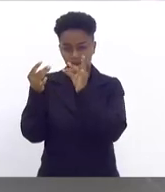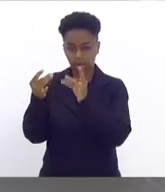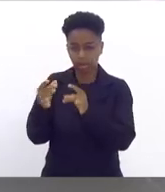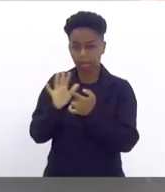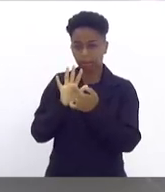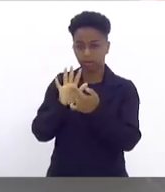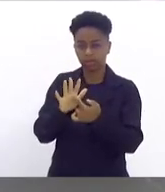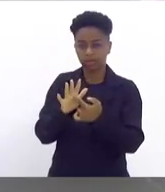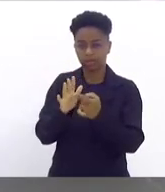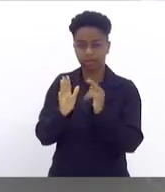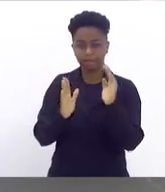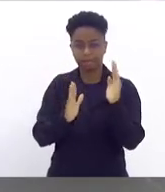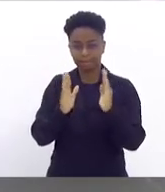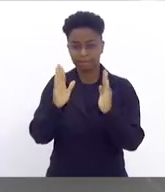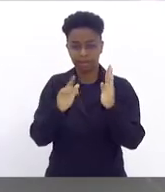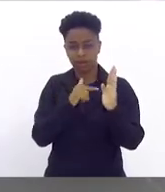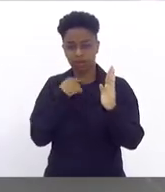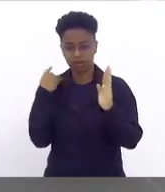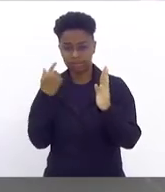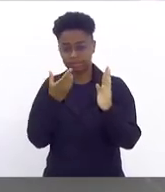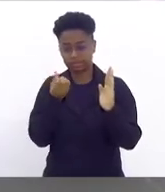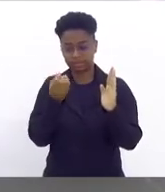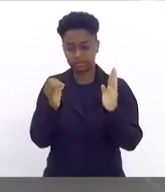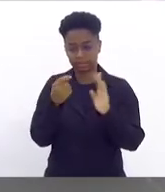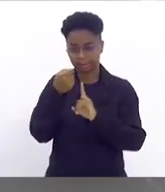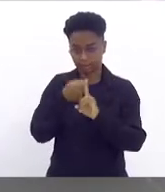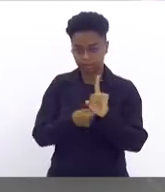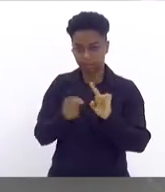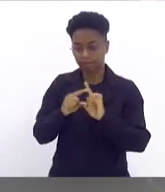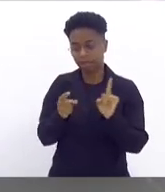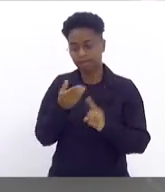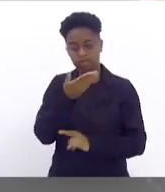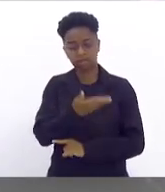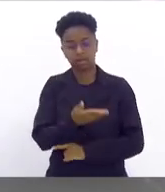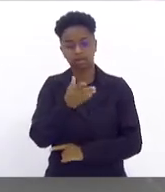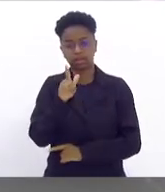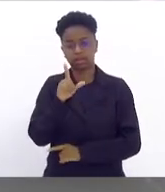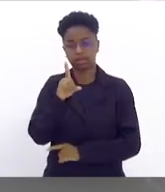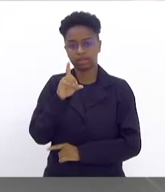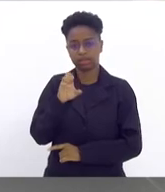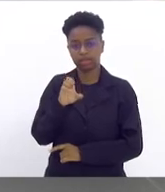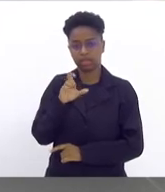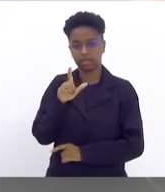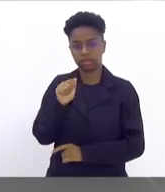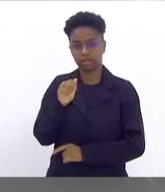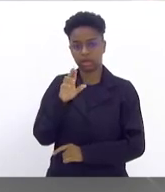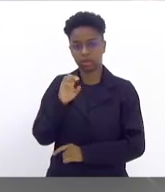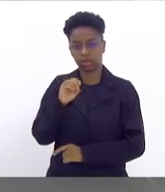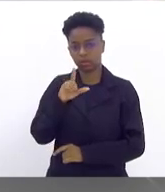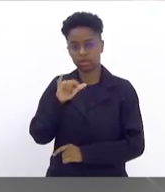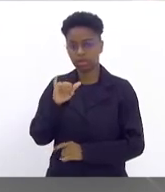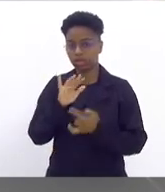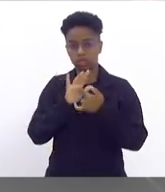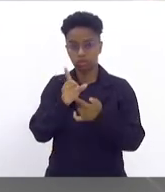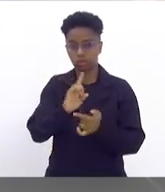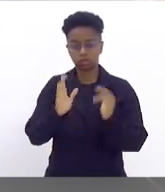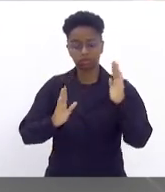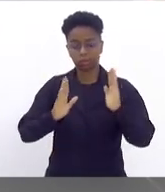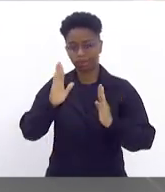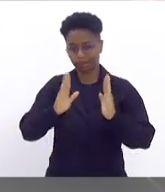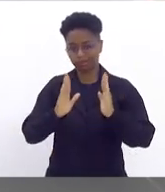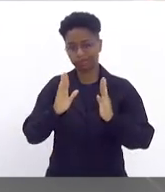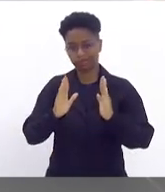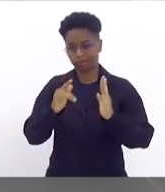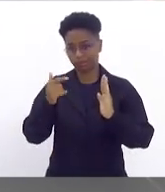60 meses, né? E do nobre deputado Guilherme Delaroli, ele não estabelece esse prazo, não